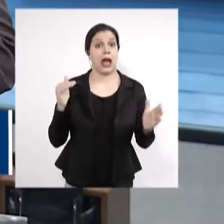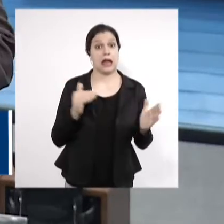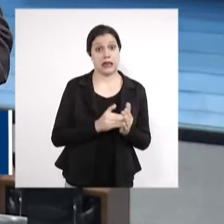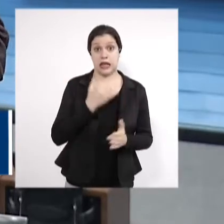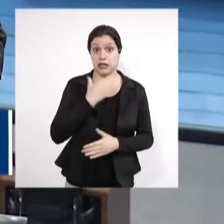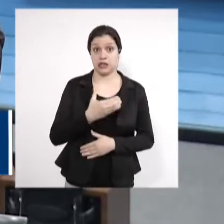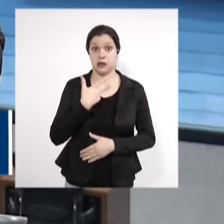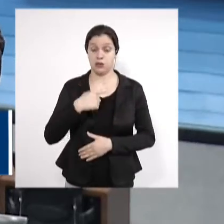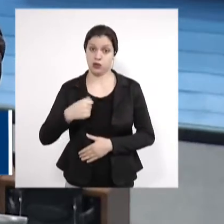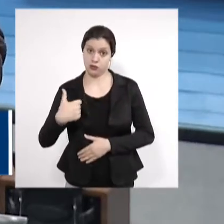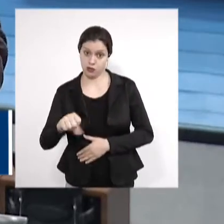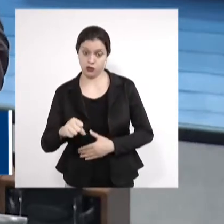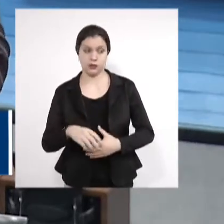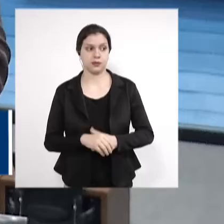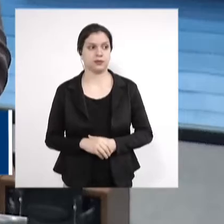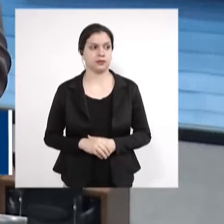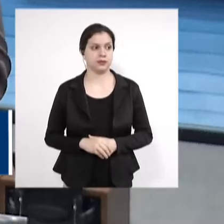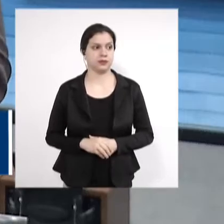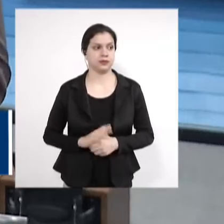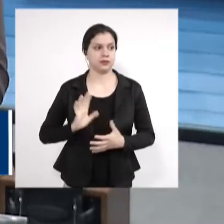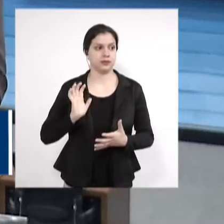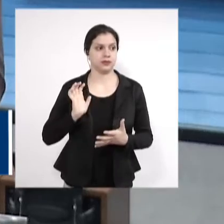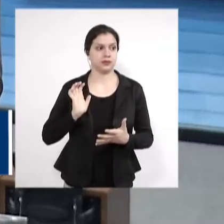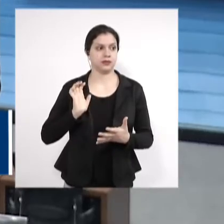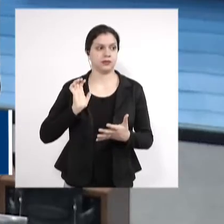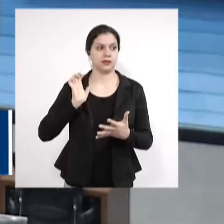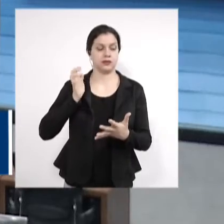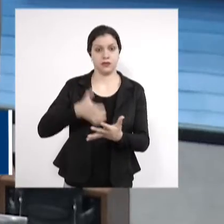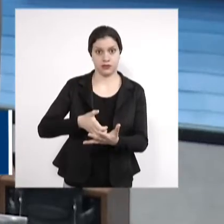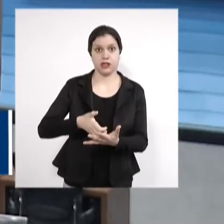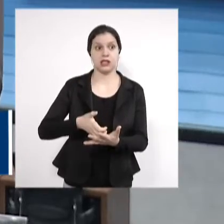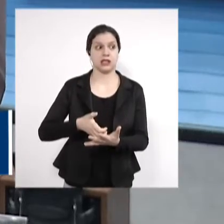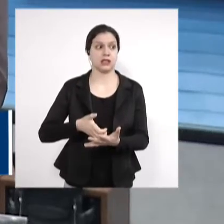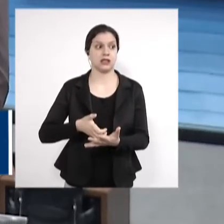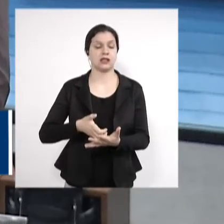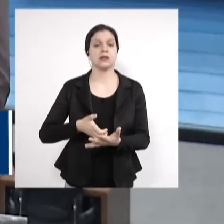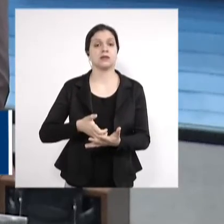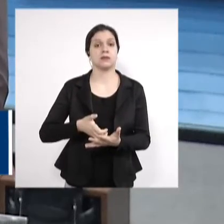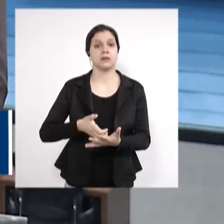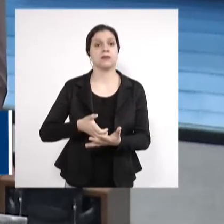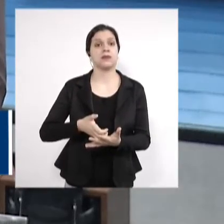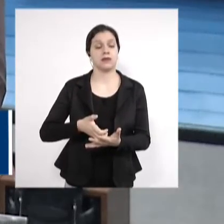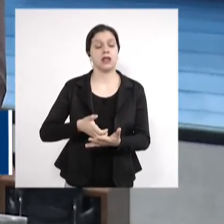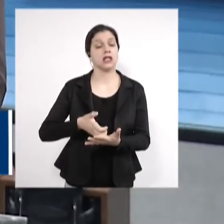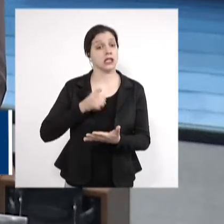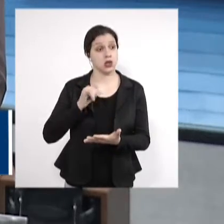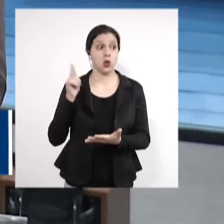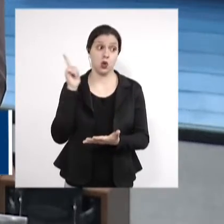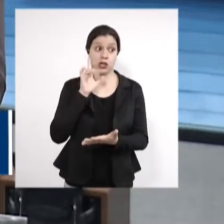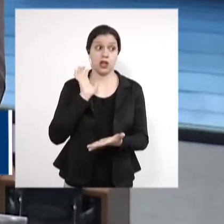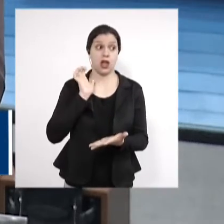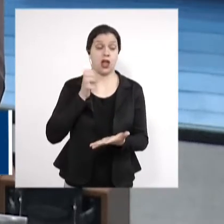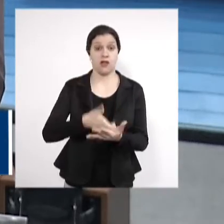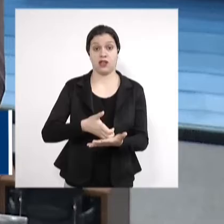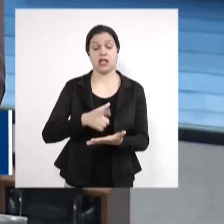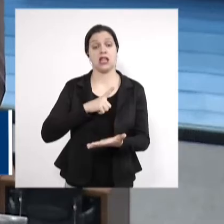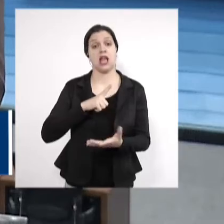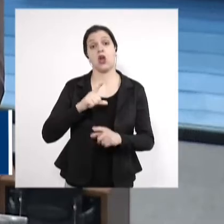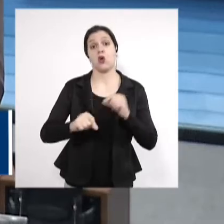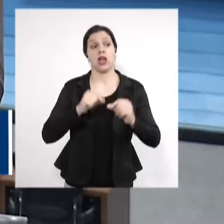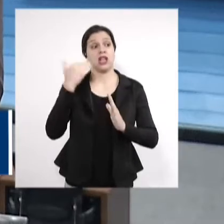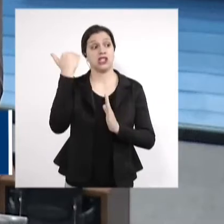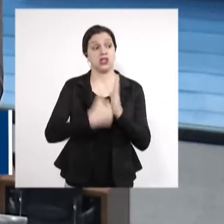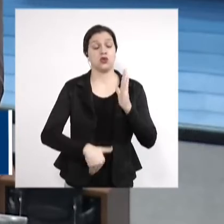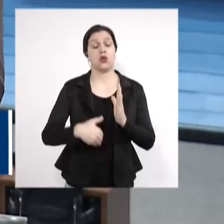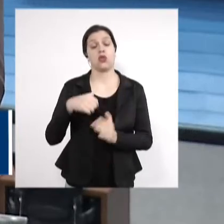de 2018. À vista, Tiago, quem quitar, né, tiver condições de quitar à vista, terá